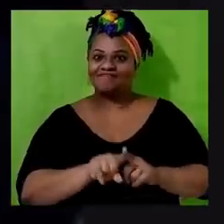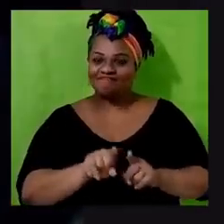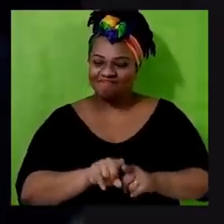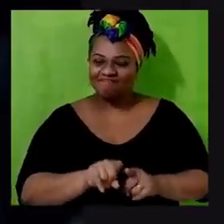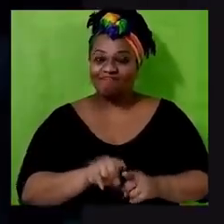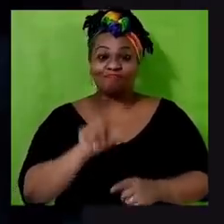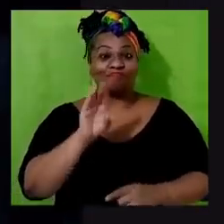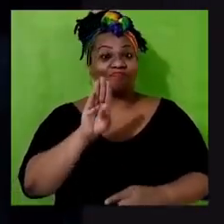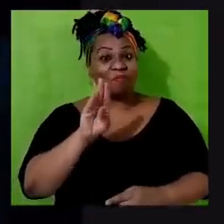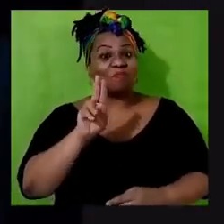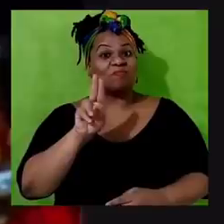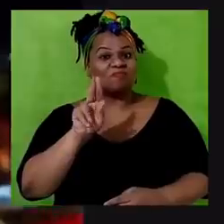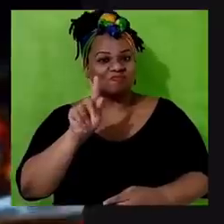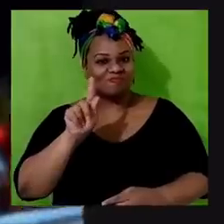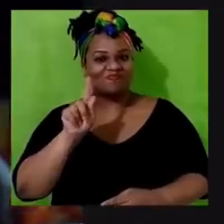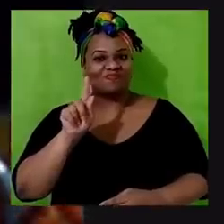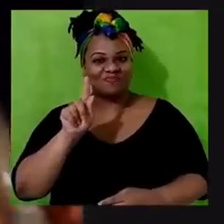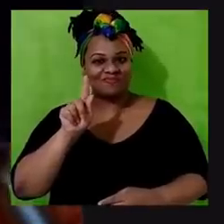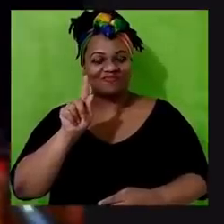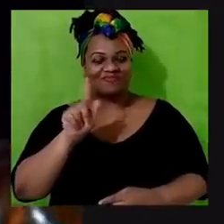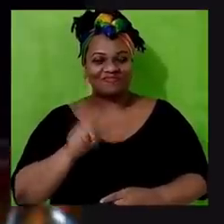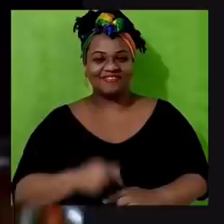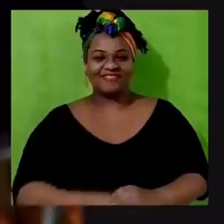Quando meu Eva Bug.